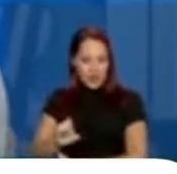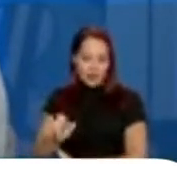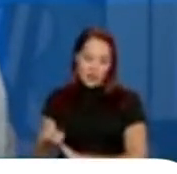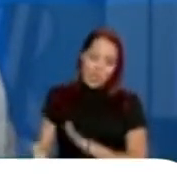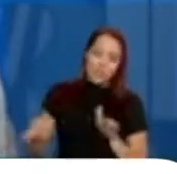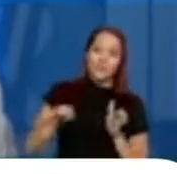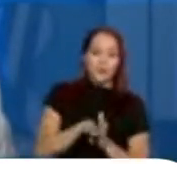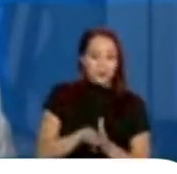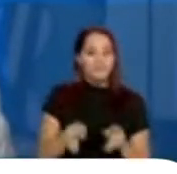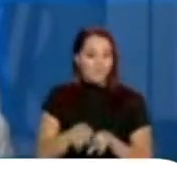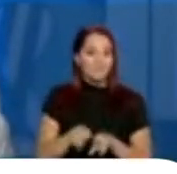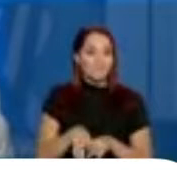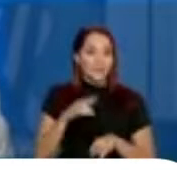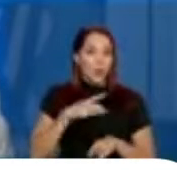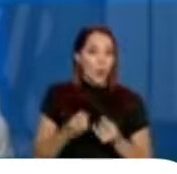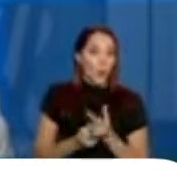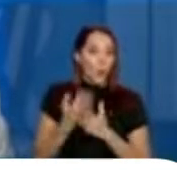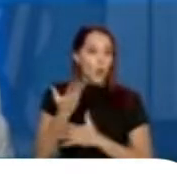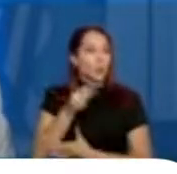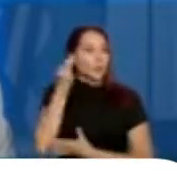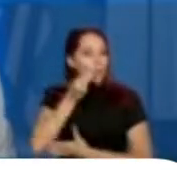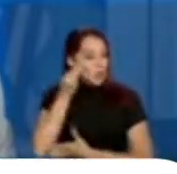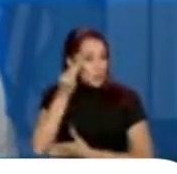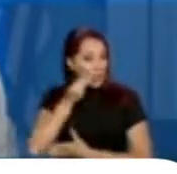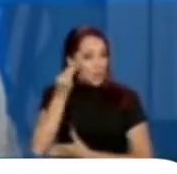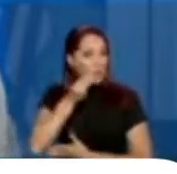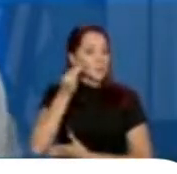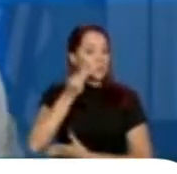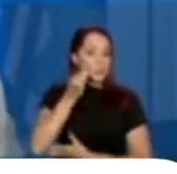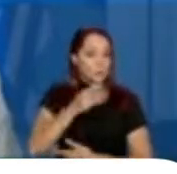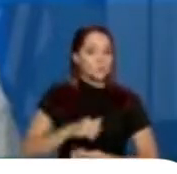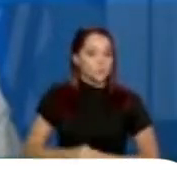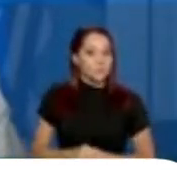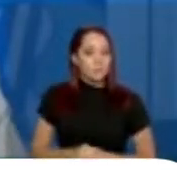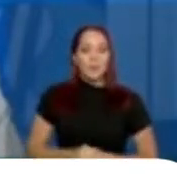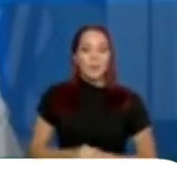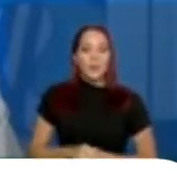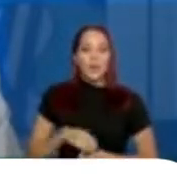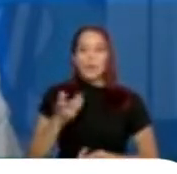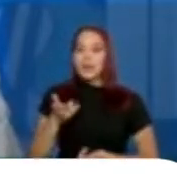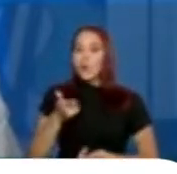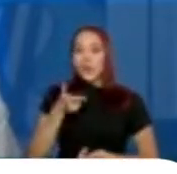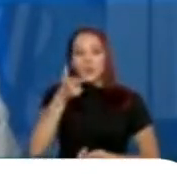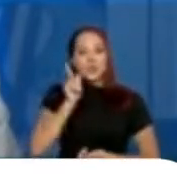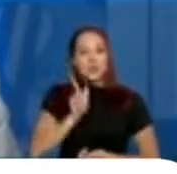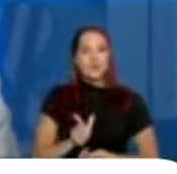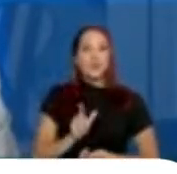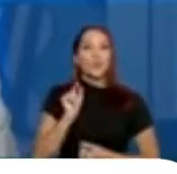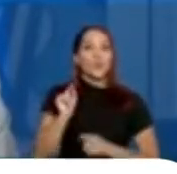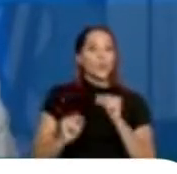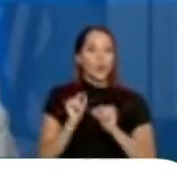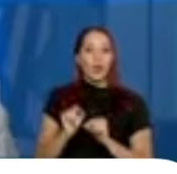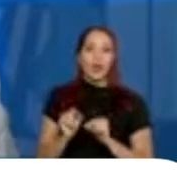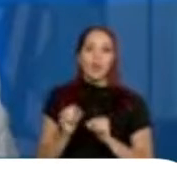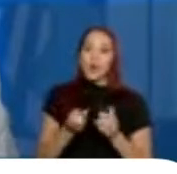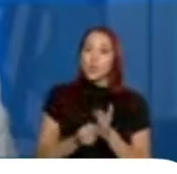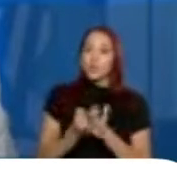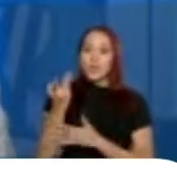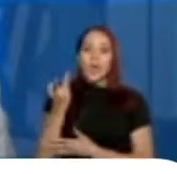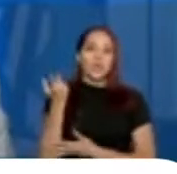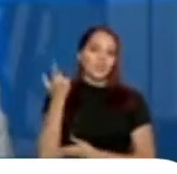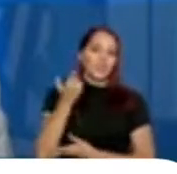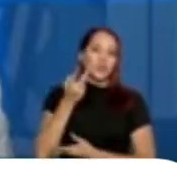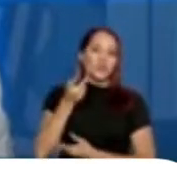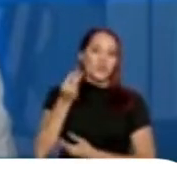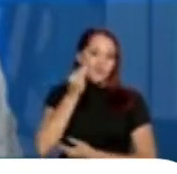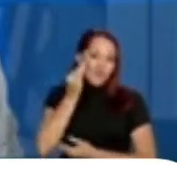teste significativo para esse período e estamos ganhando escala de processamento dos testes. Então,